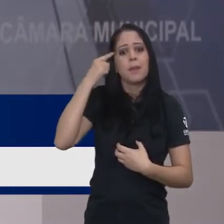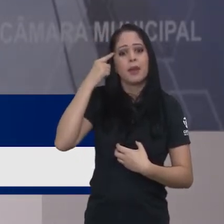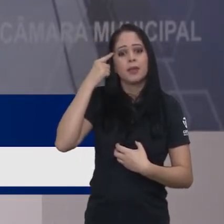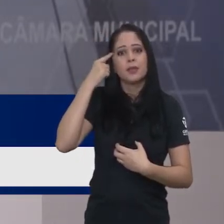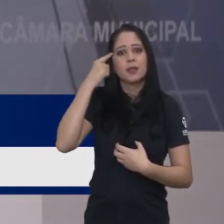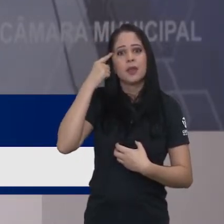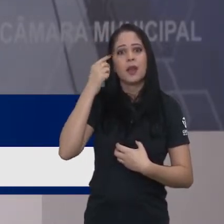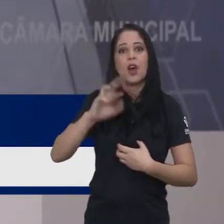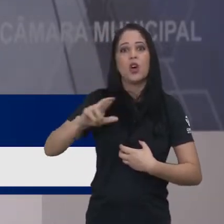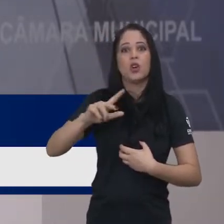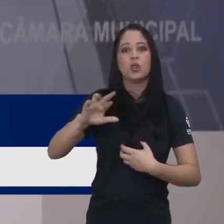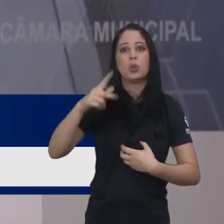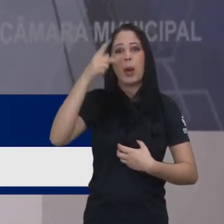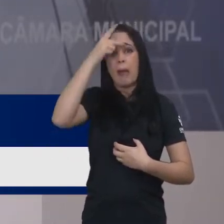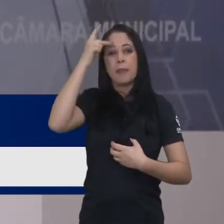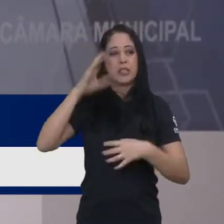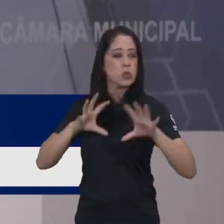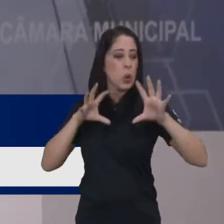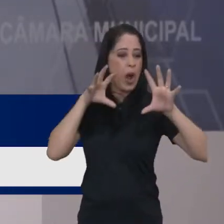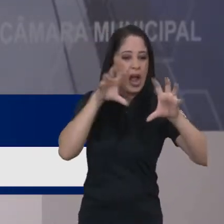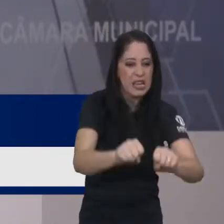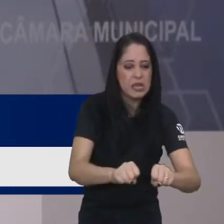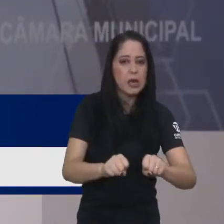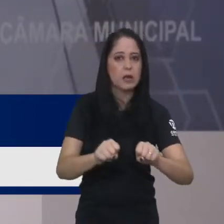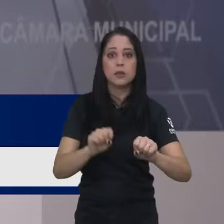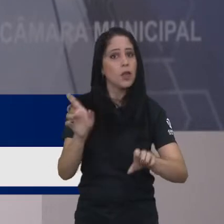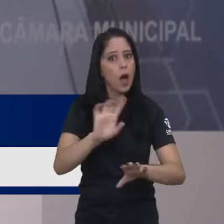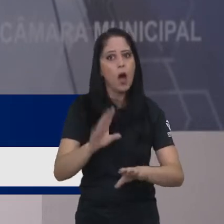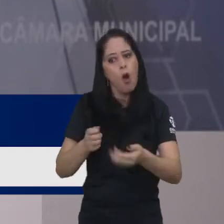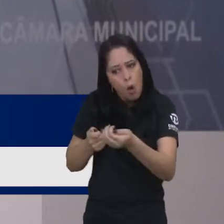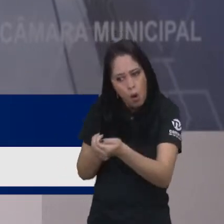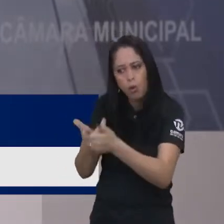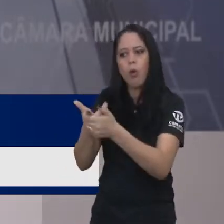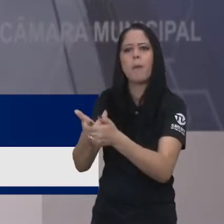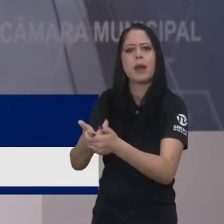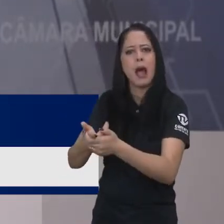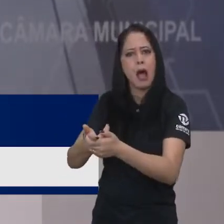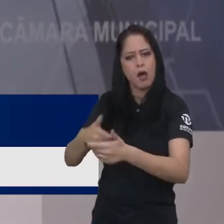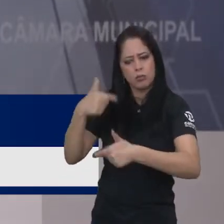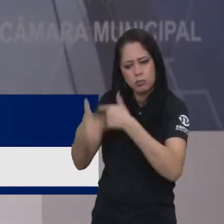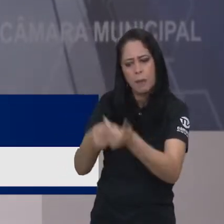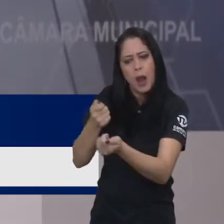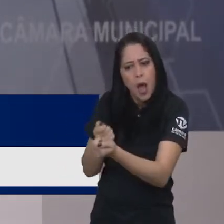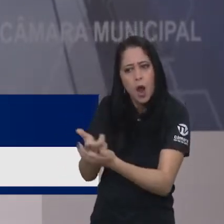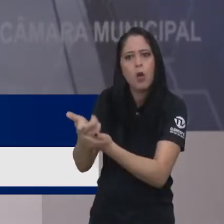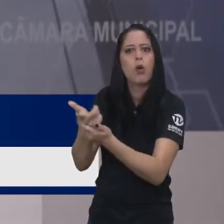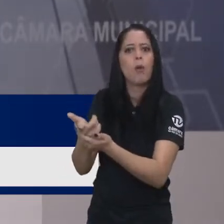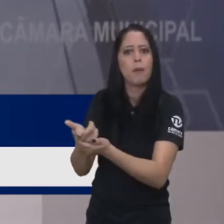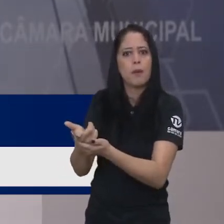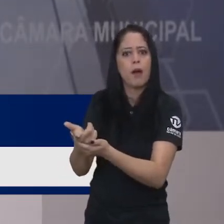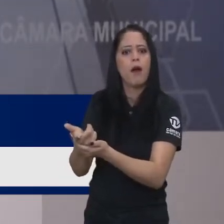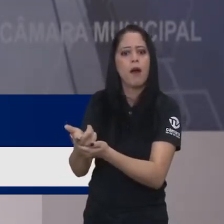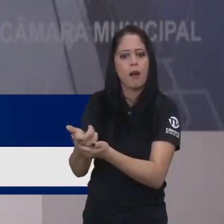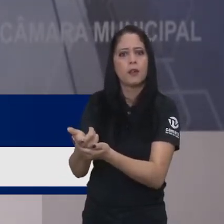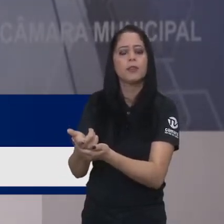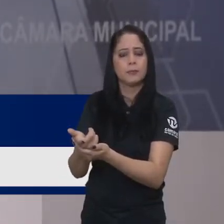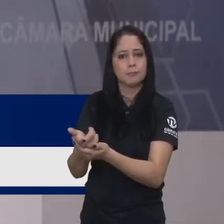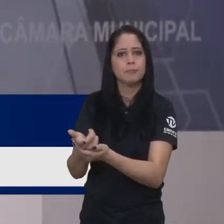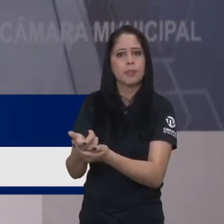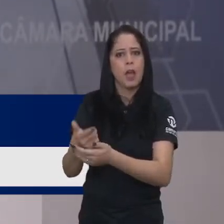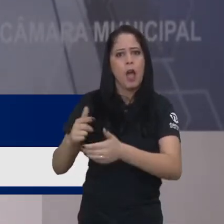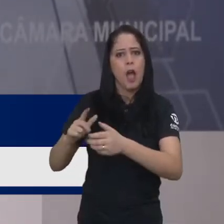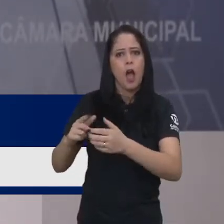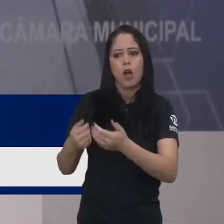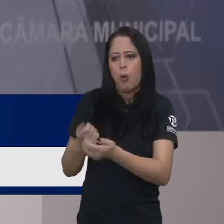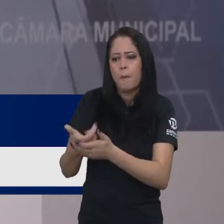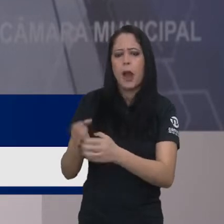provedor. Não são invasores. Não são pessoas que chegaram lá e ocuparam. Não é só compraram, fizeram vários sacrifícios, deram dinheiro para o comércio,